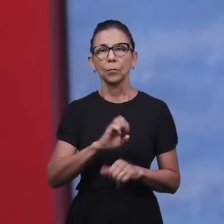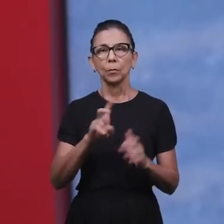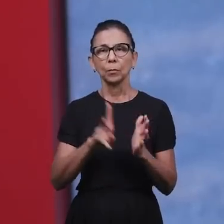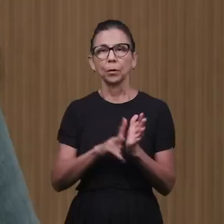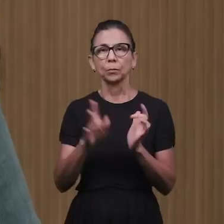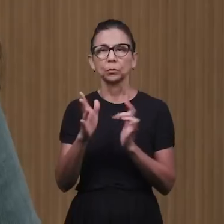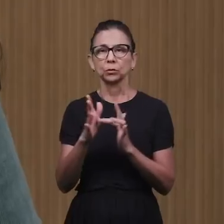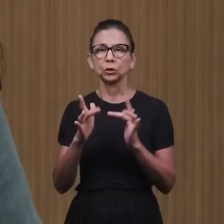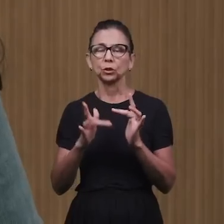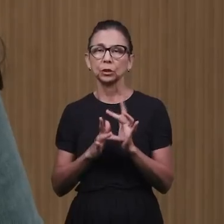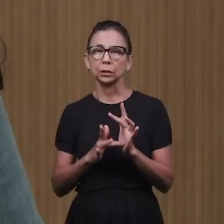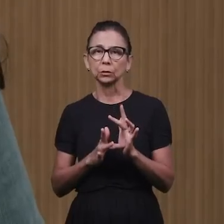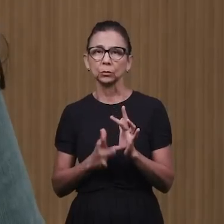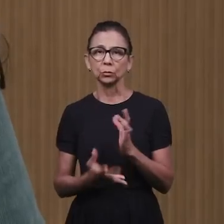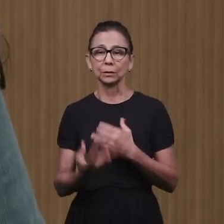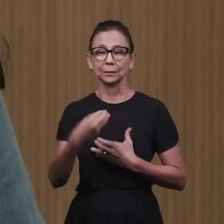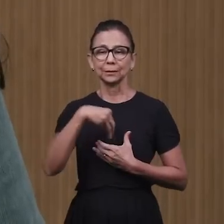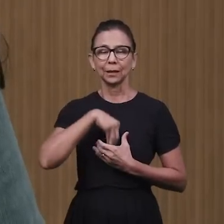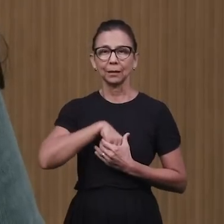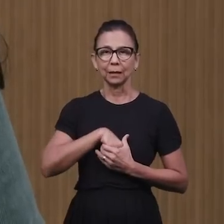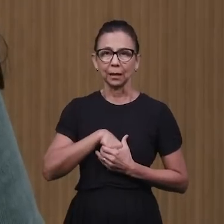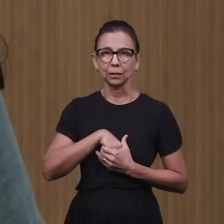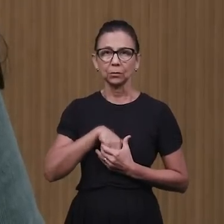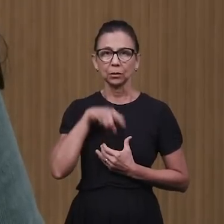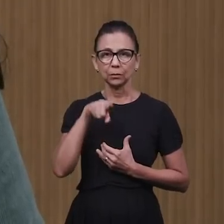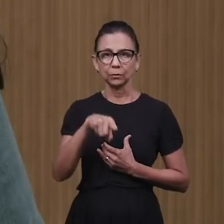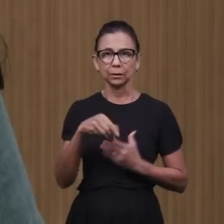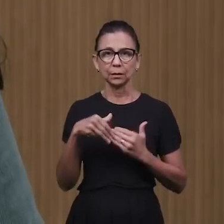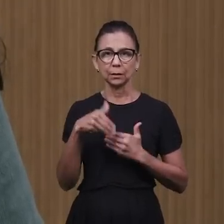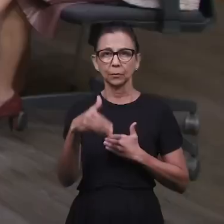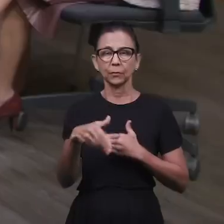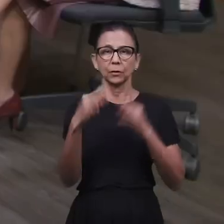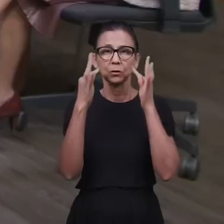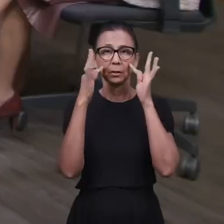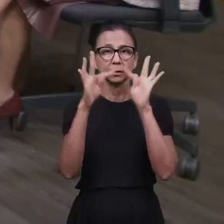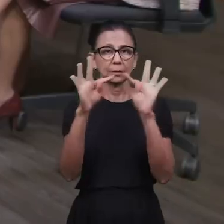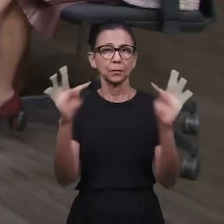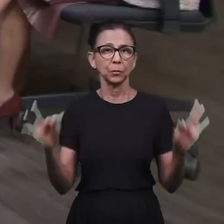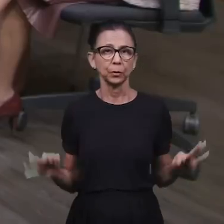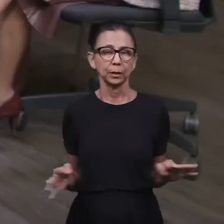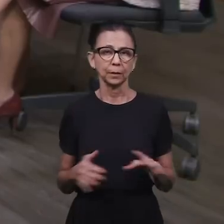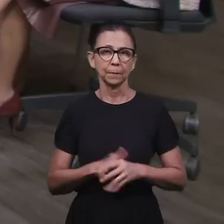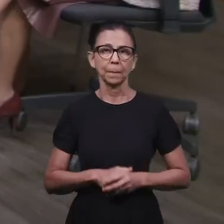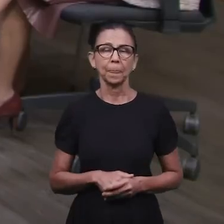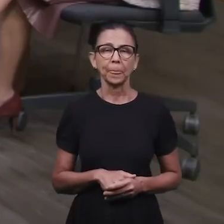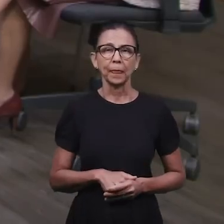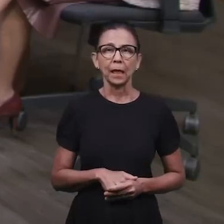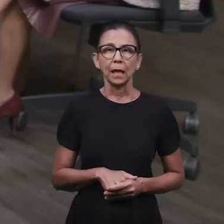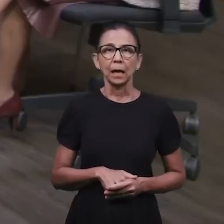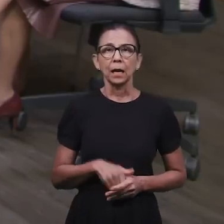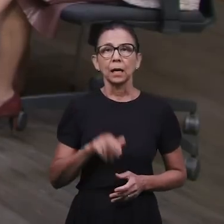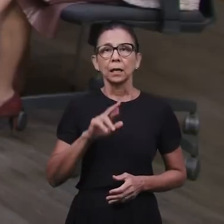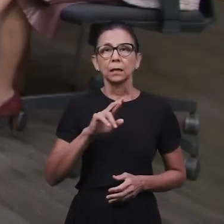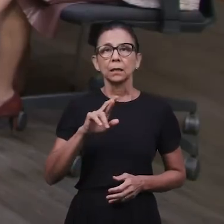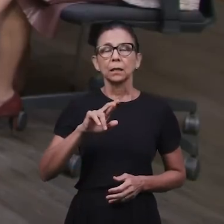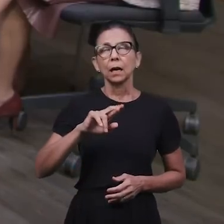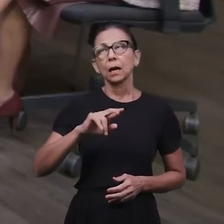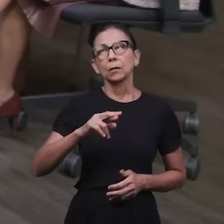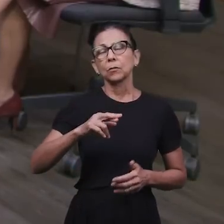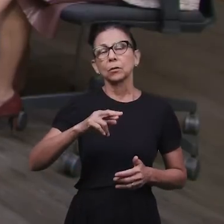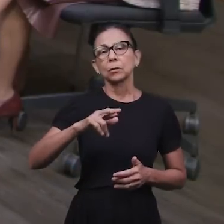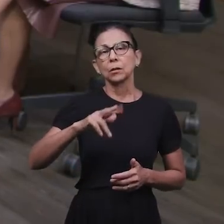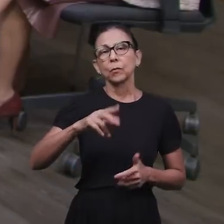vida. Então, não é porque é pecado, é porque Jesus te amou. Glória a Jesus. Muito